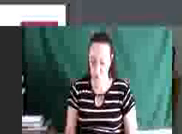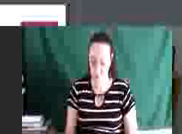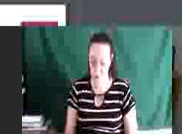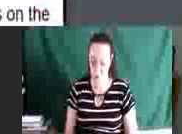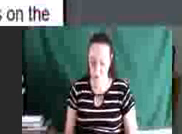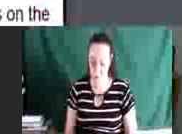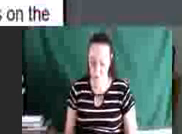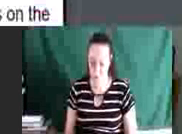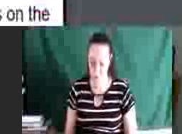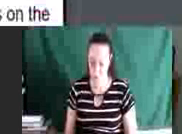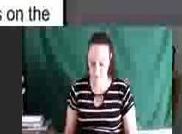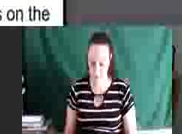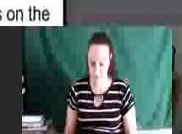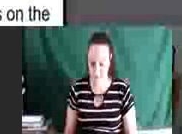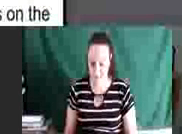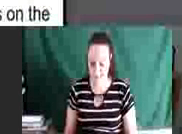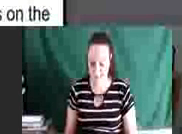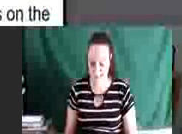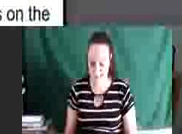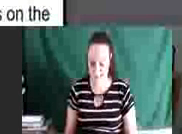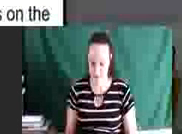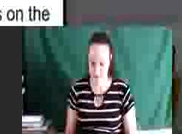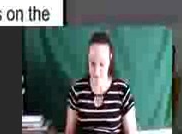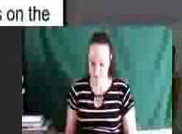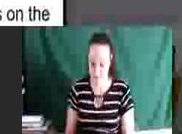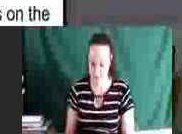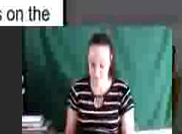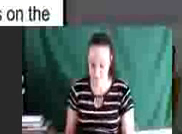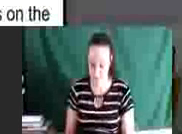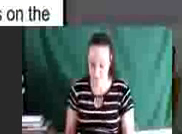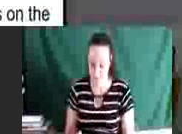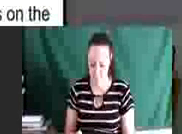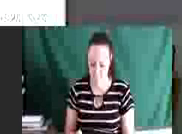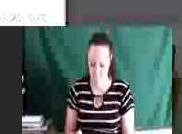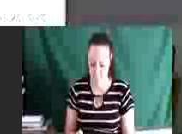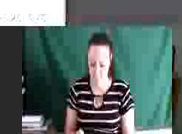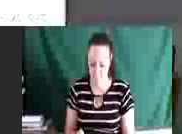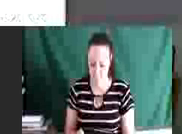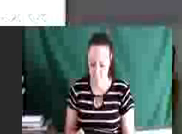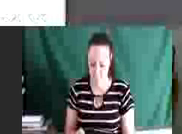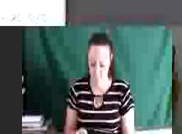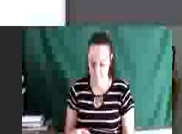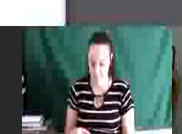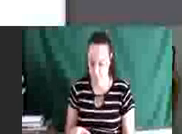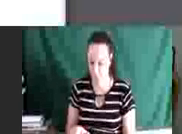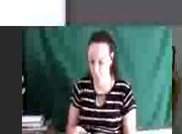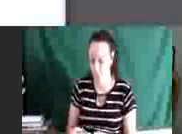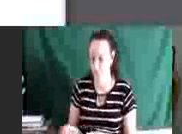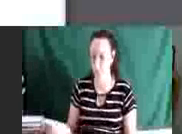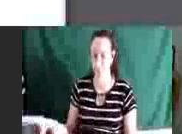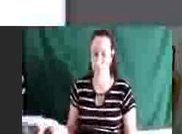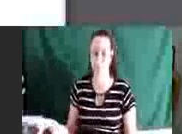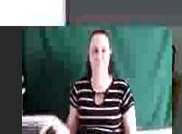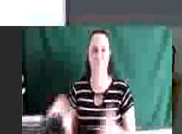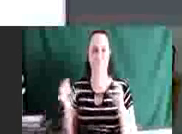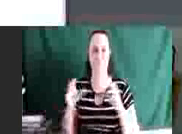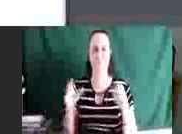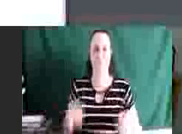ferramenta que deve complementar a sua caixa de ferramentas para segurança. É um